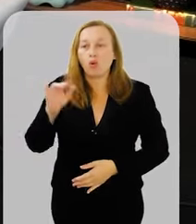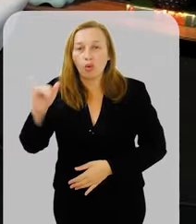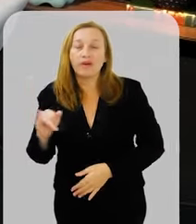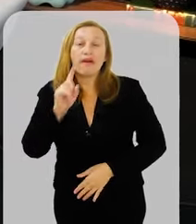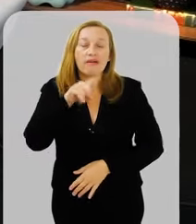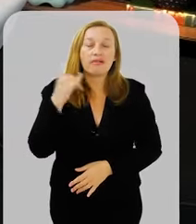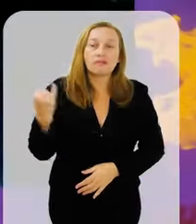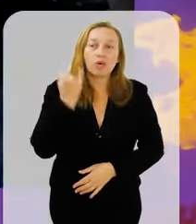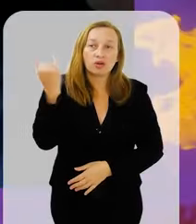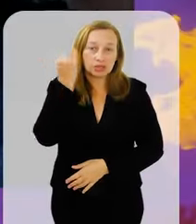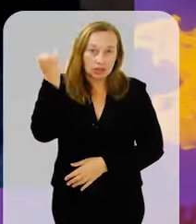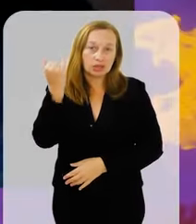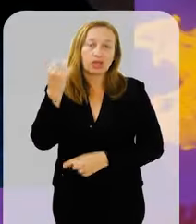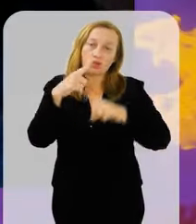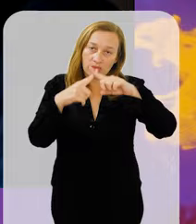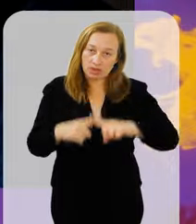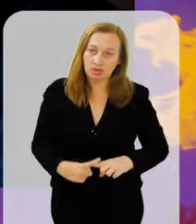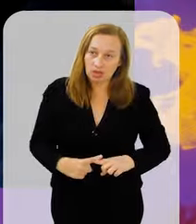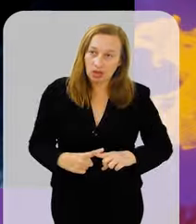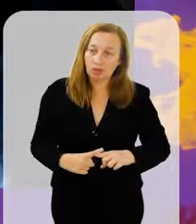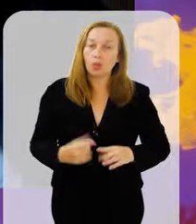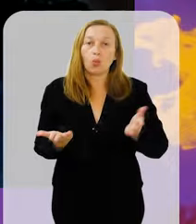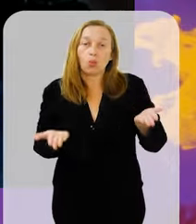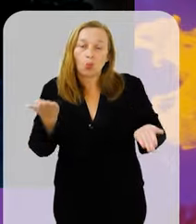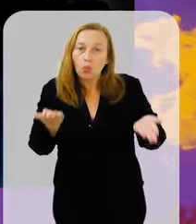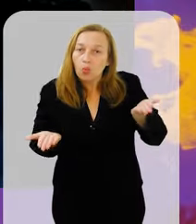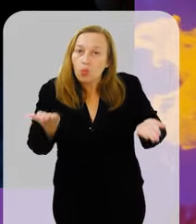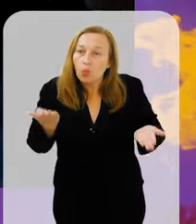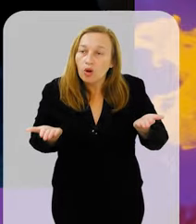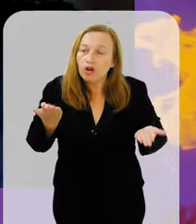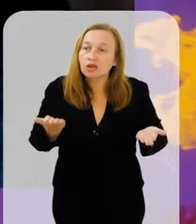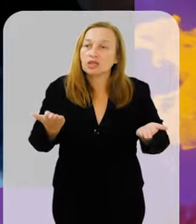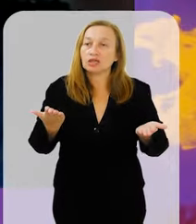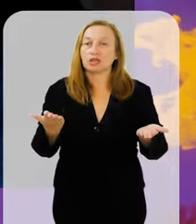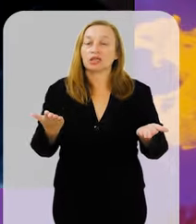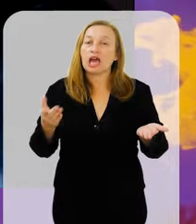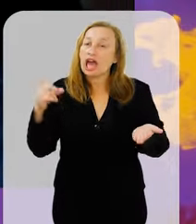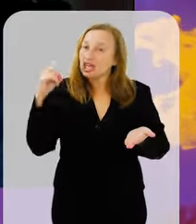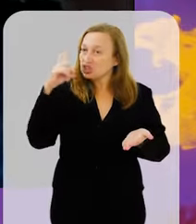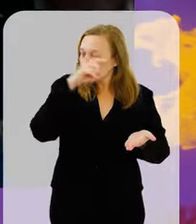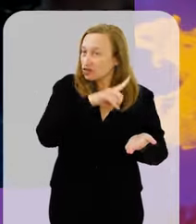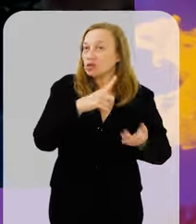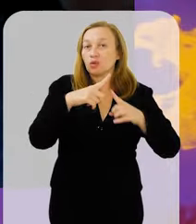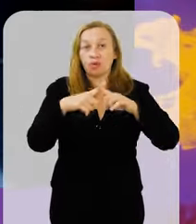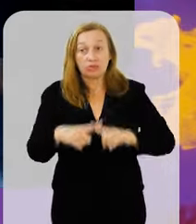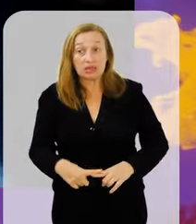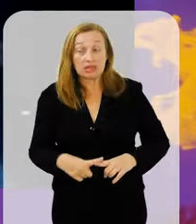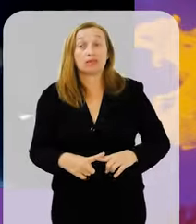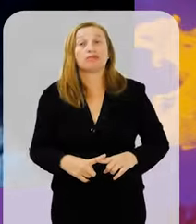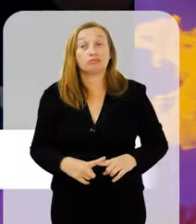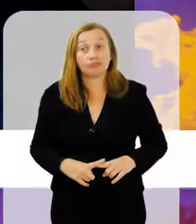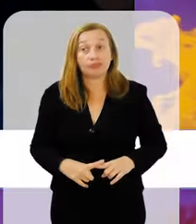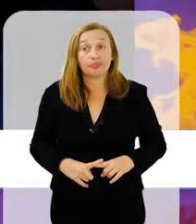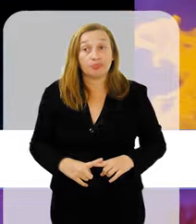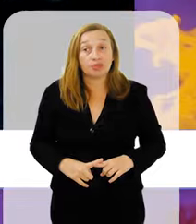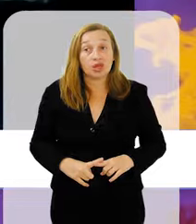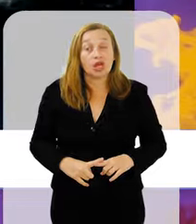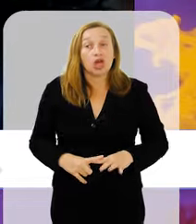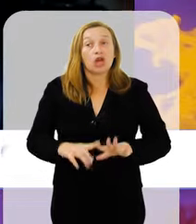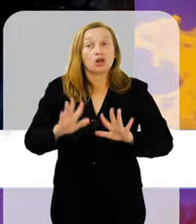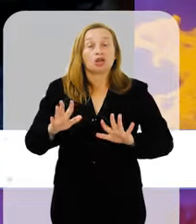Então, Rui, é muito importante, né? A competição está muito equilibrada, tá tudo muito, muito, é muito difícil, é uma competição